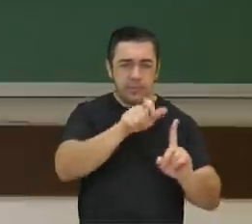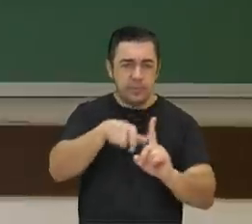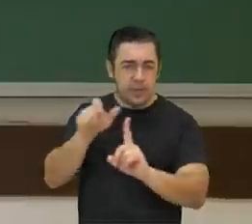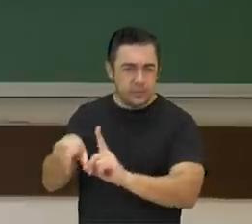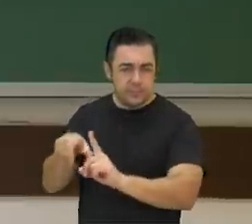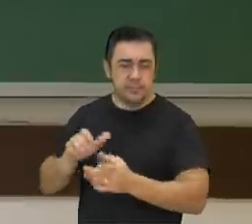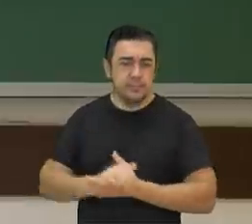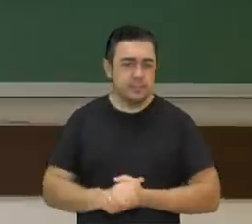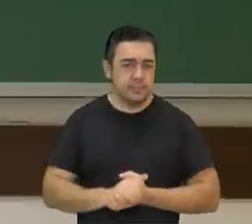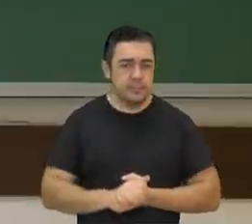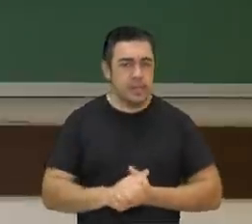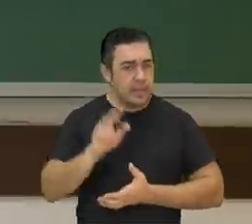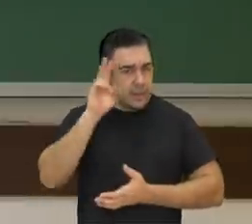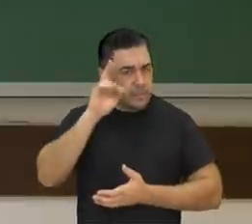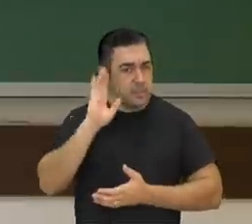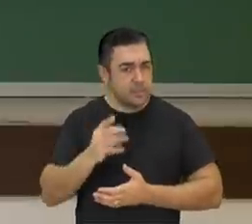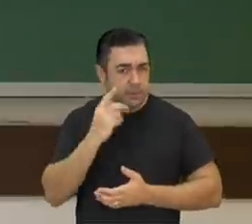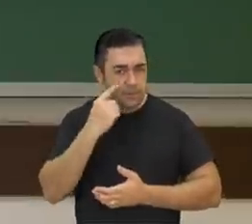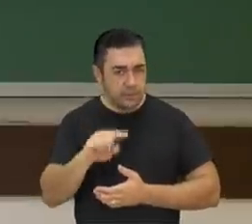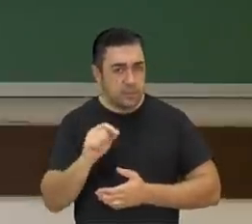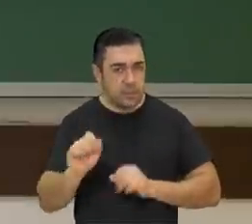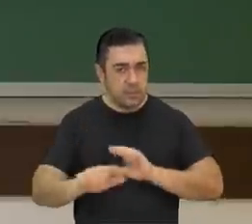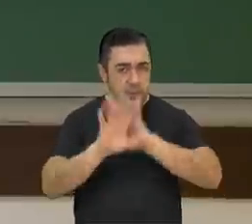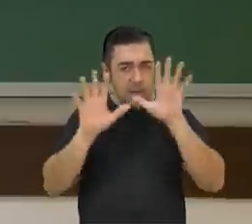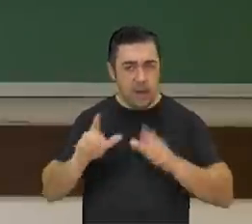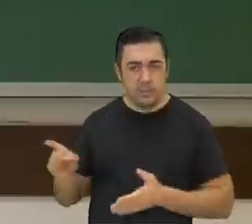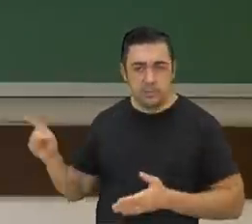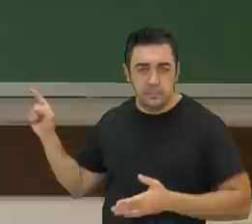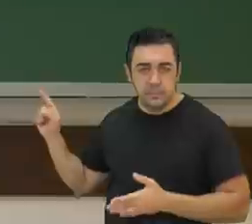sentindo. Lembro que a gente viu isso e aqui fica bem claro. Né? Quando ela diz lá também,